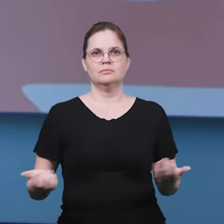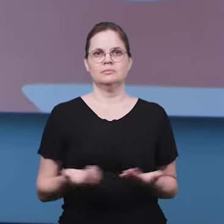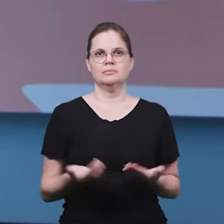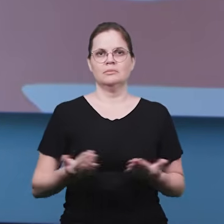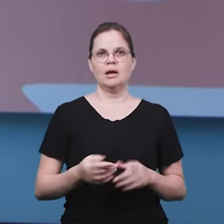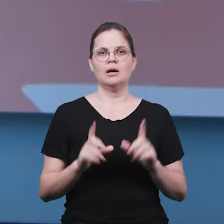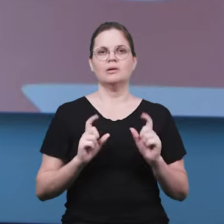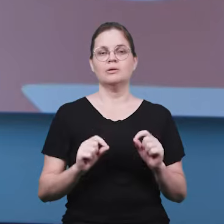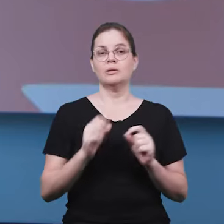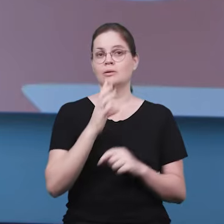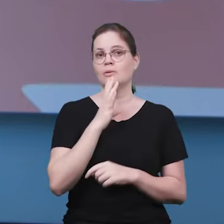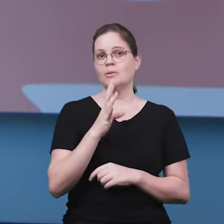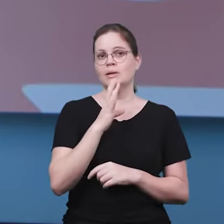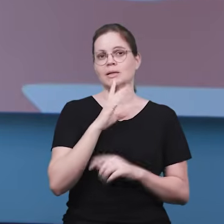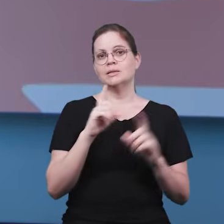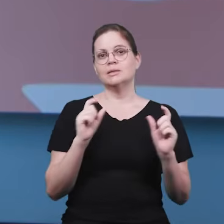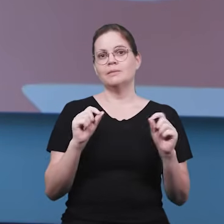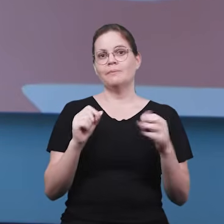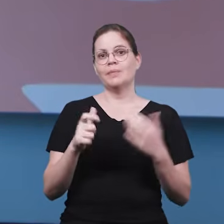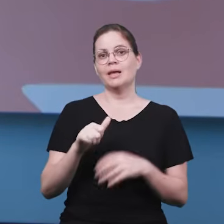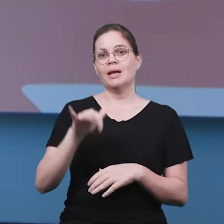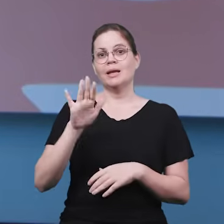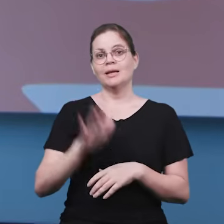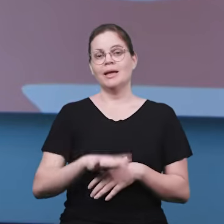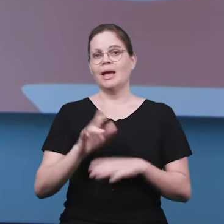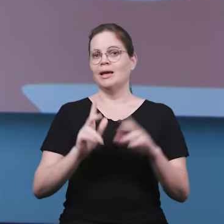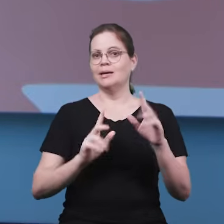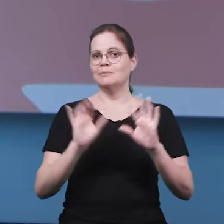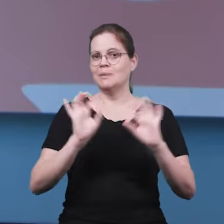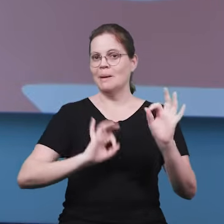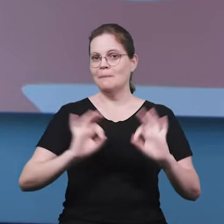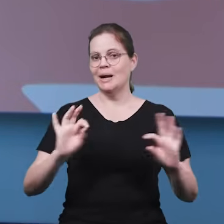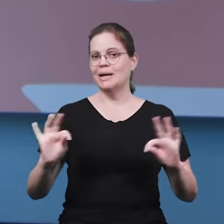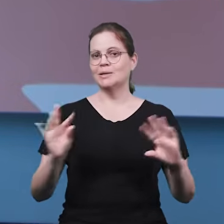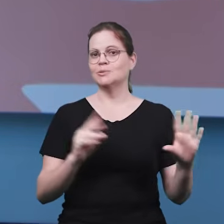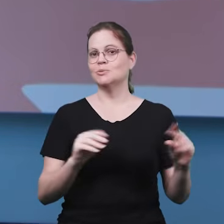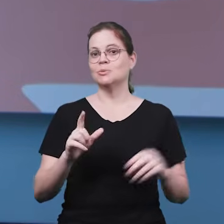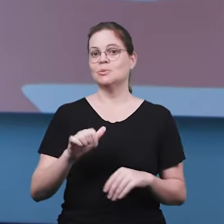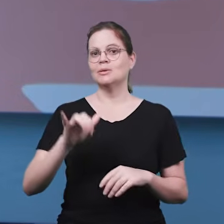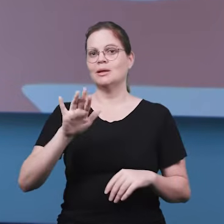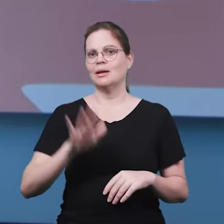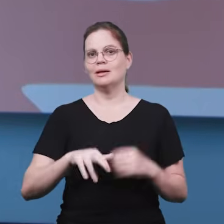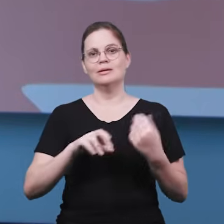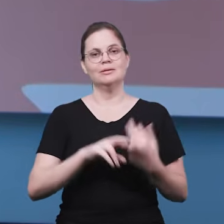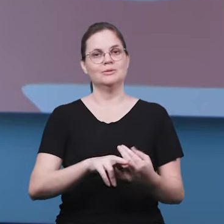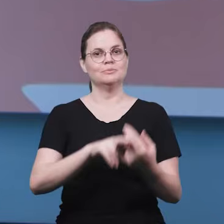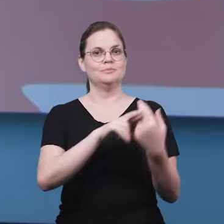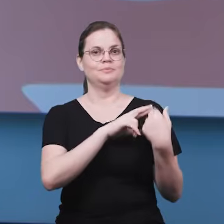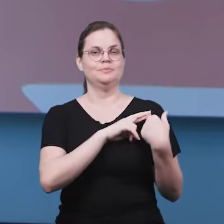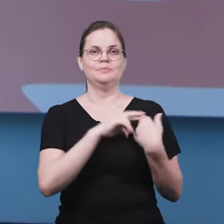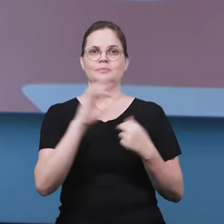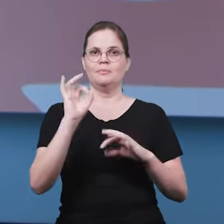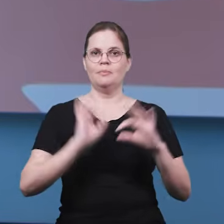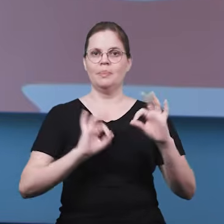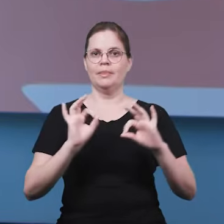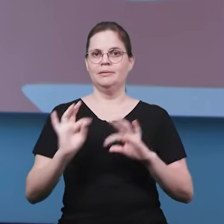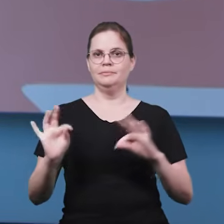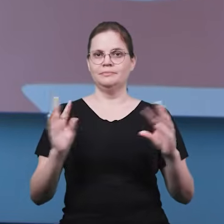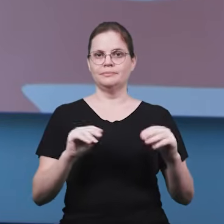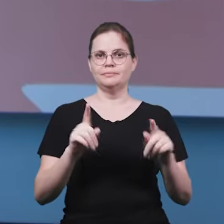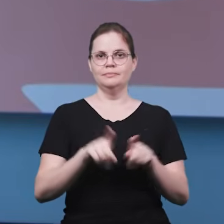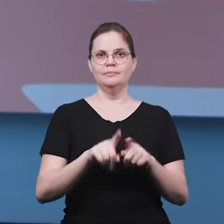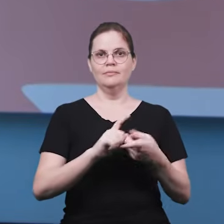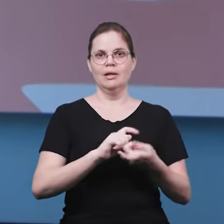Miriam, conhecer mais quem está por trás dessa produção, Quem é o responsável pela produção